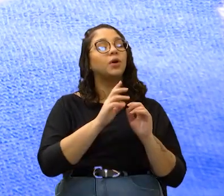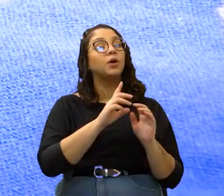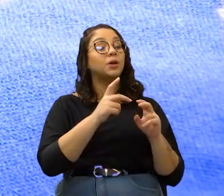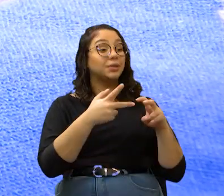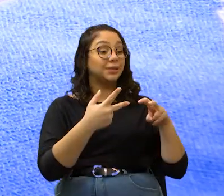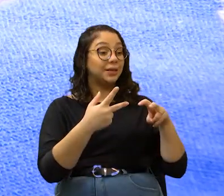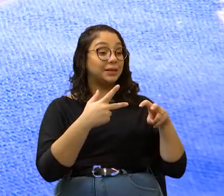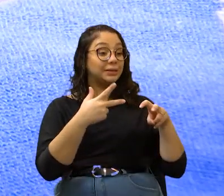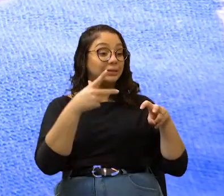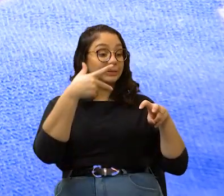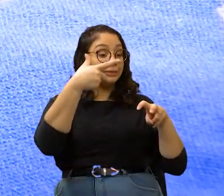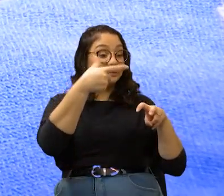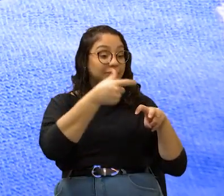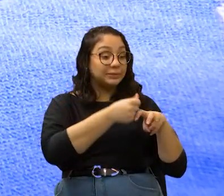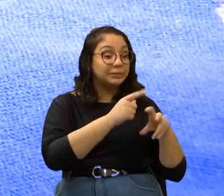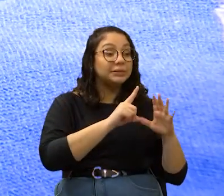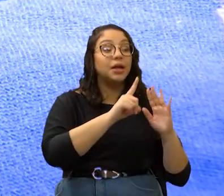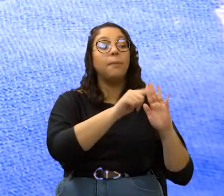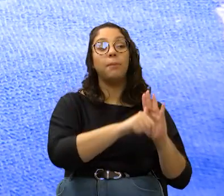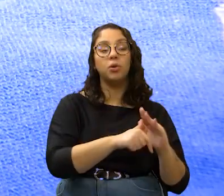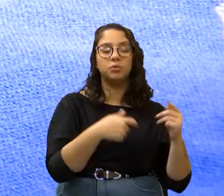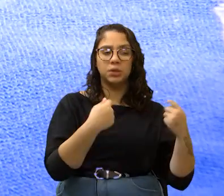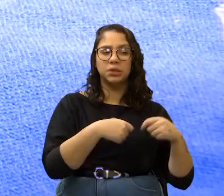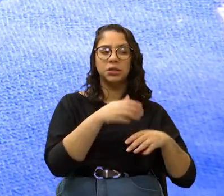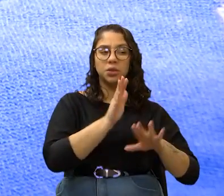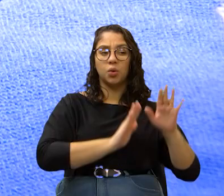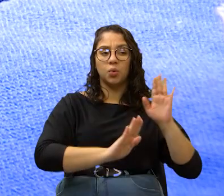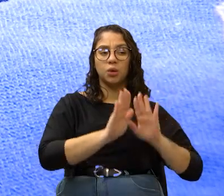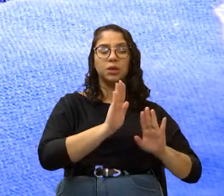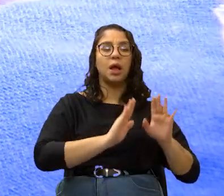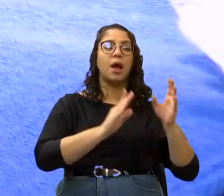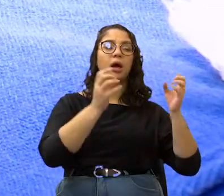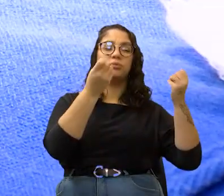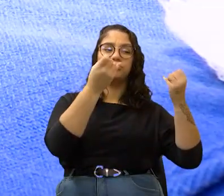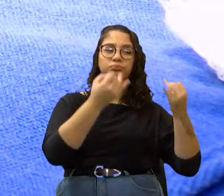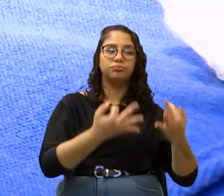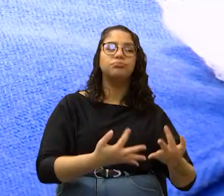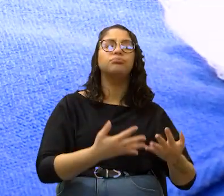esse essa recuperação, o animalzinho precisa de um cuidado